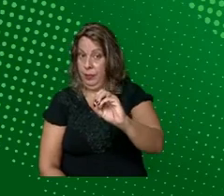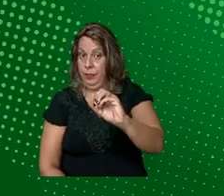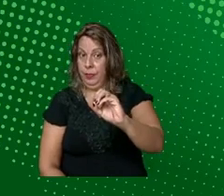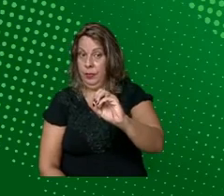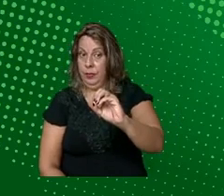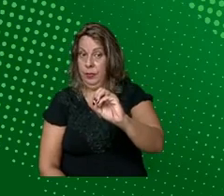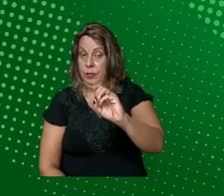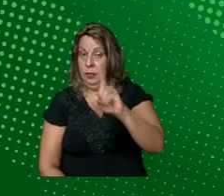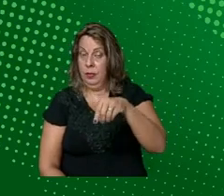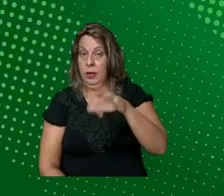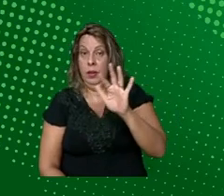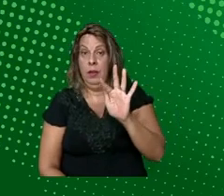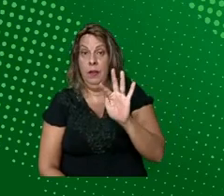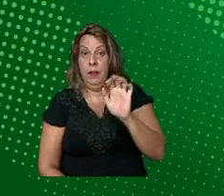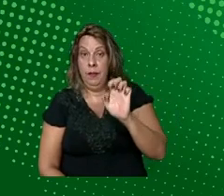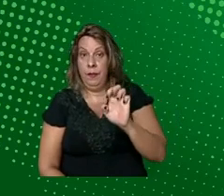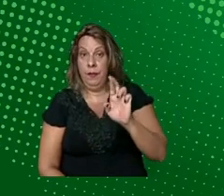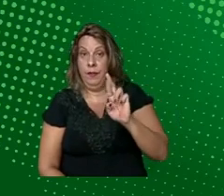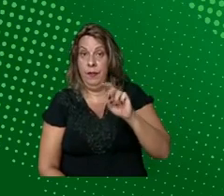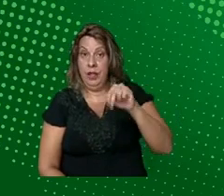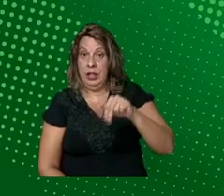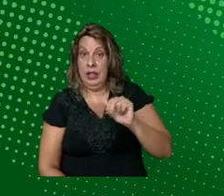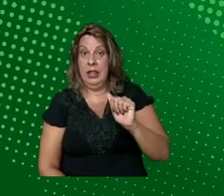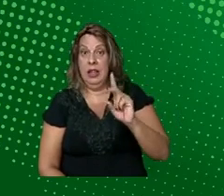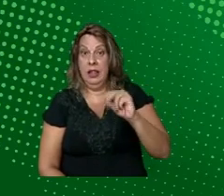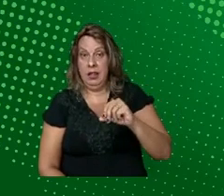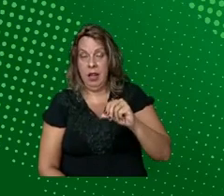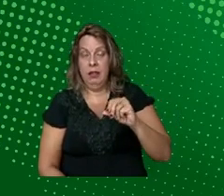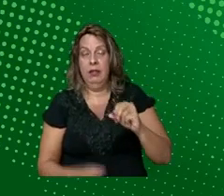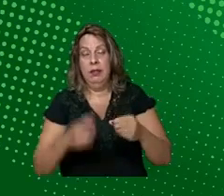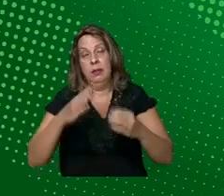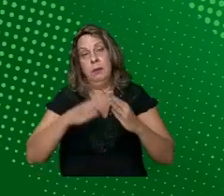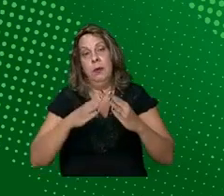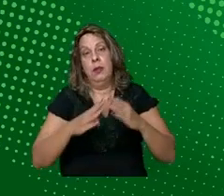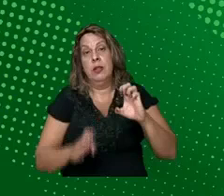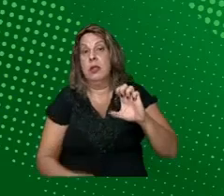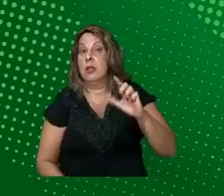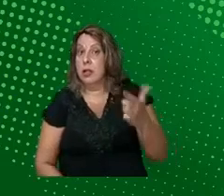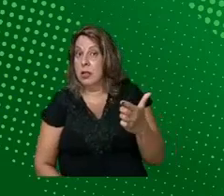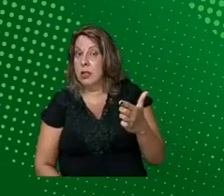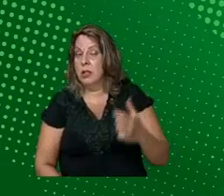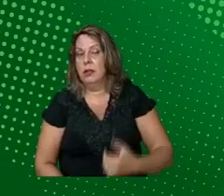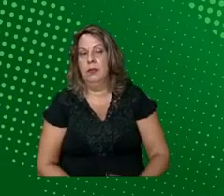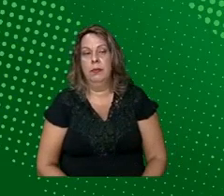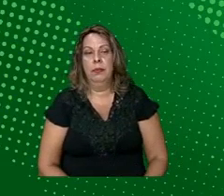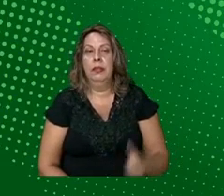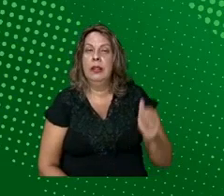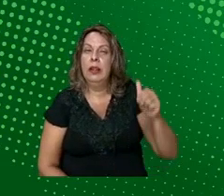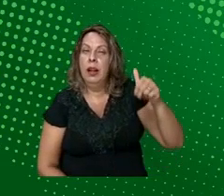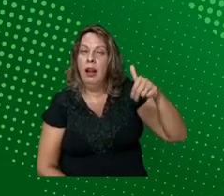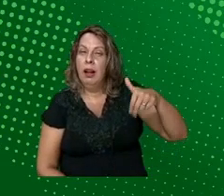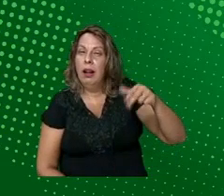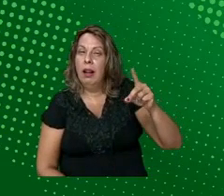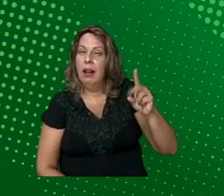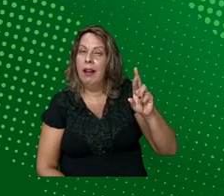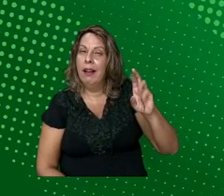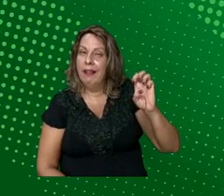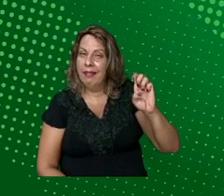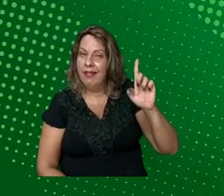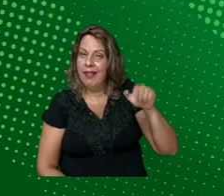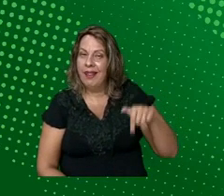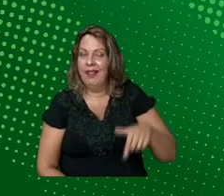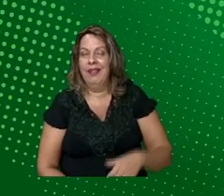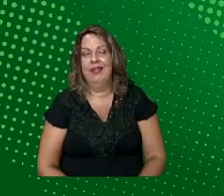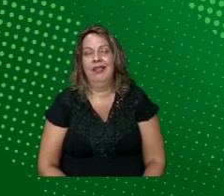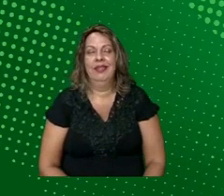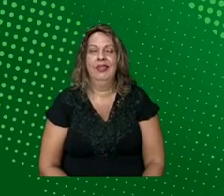038960, pertence a Fernanda da Silva, moradora de Estância, tá? Adquiriu com o André, que tem até o serviço de disque entrega. Parabéns aí, André